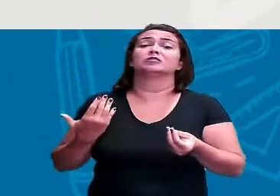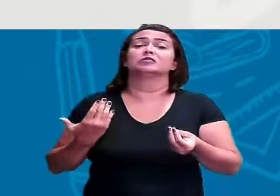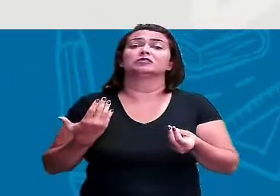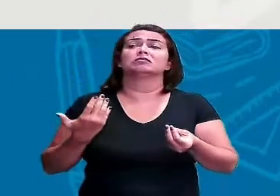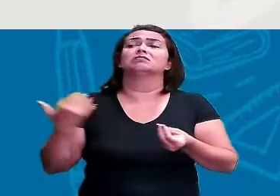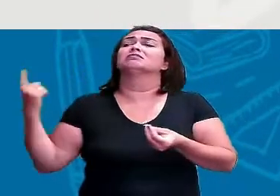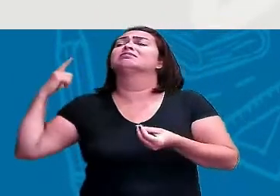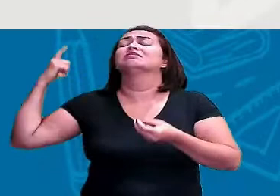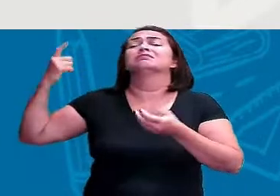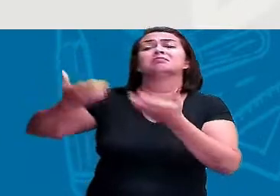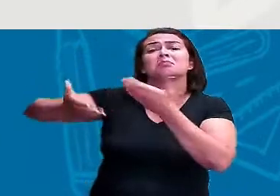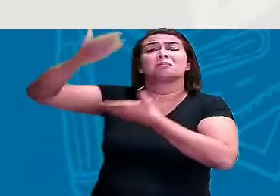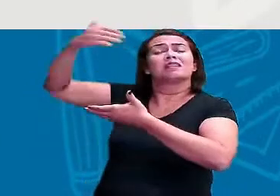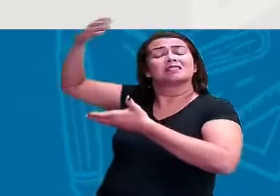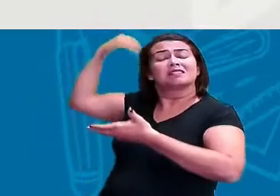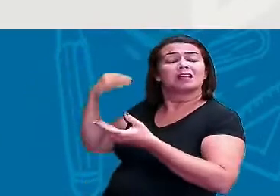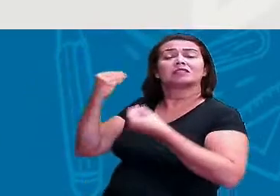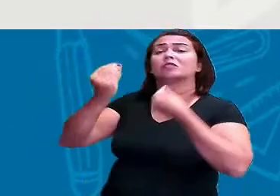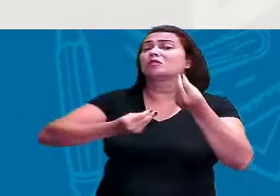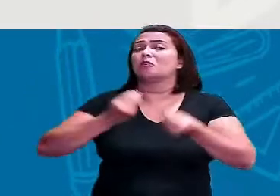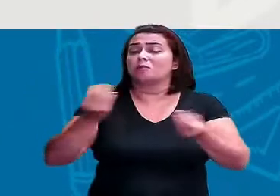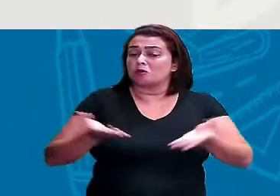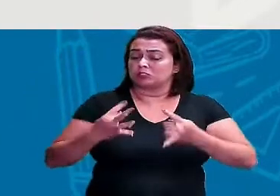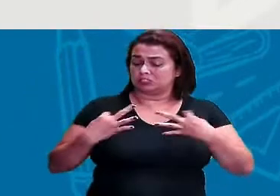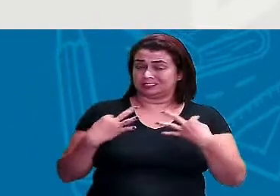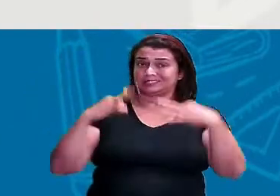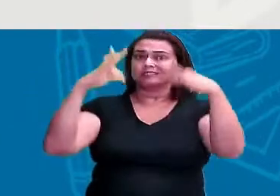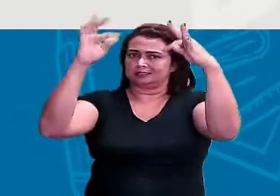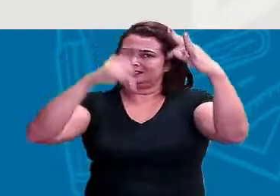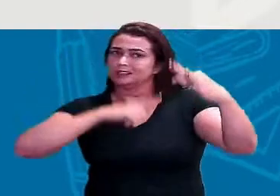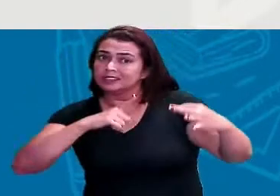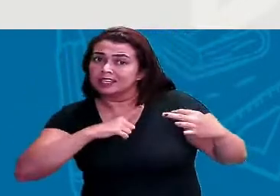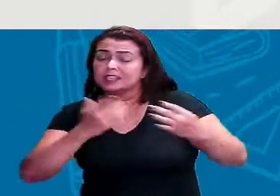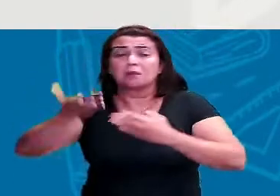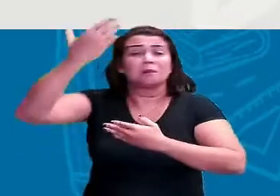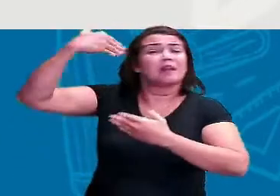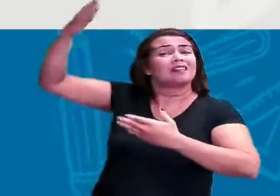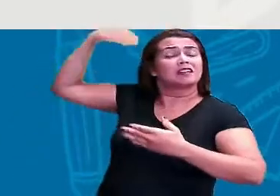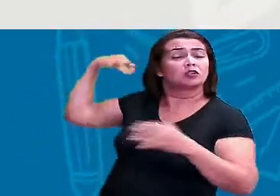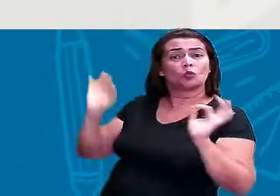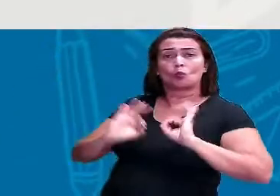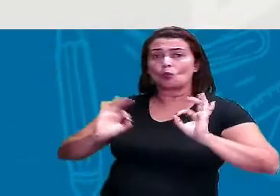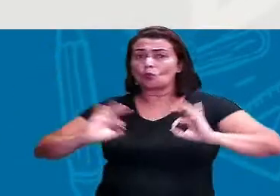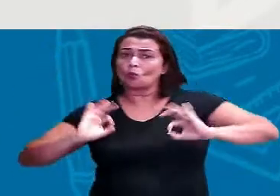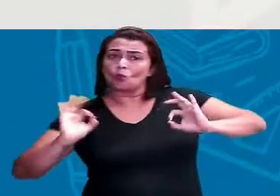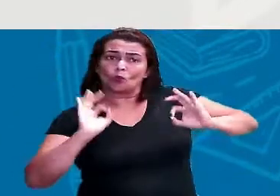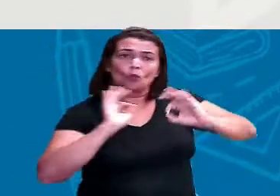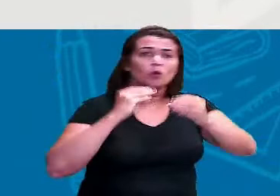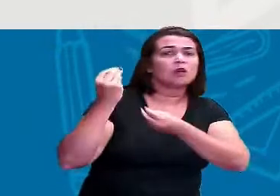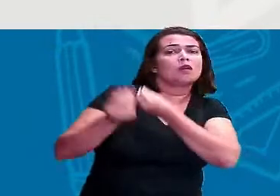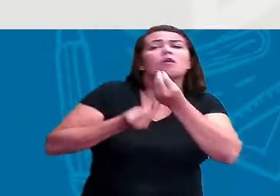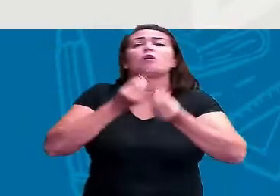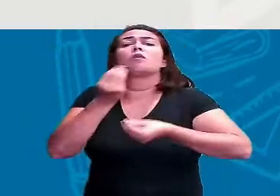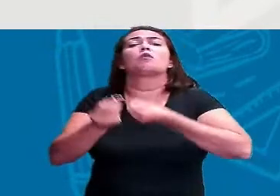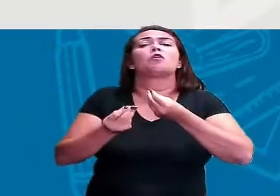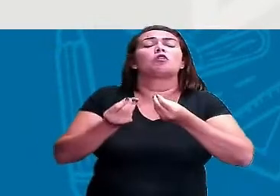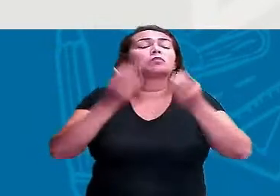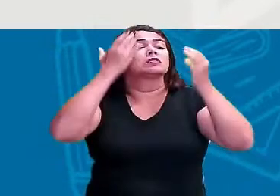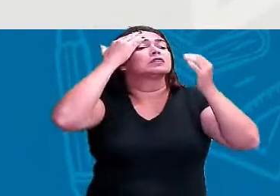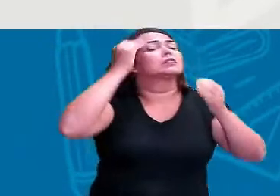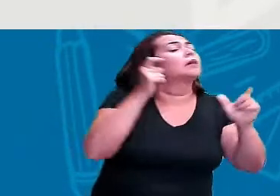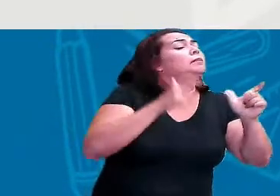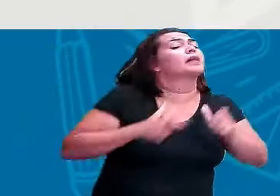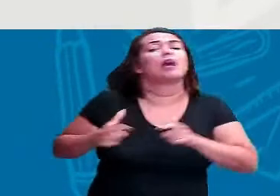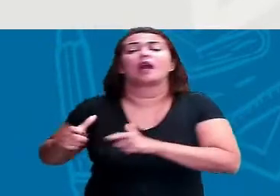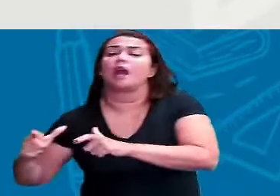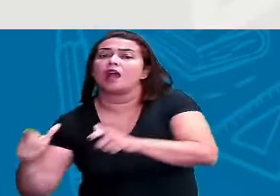se localizar no tempo, para realizar viagens, né, com os meios de transportes, com os recursos que eram possíveis na época.